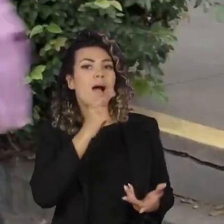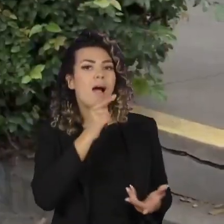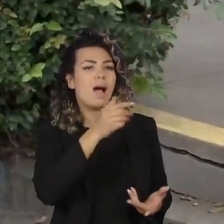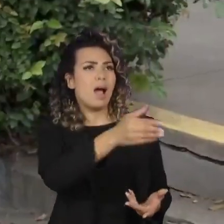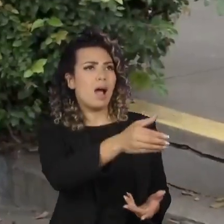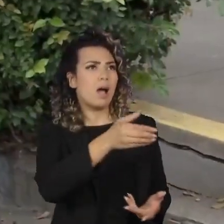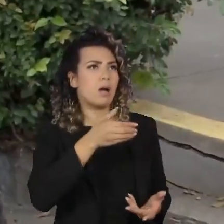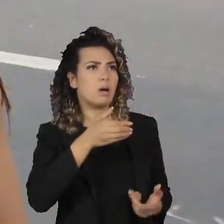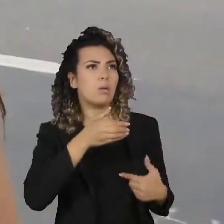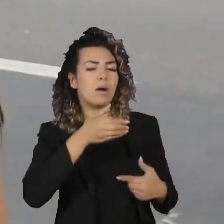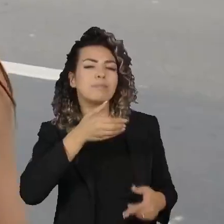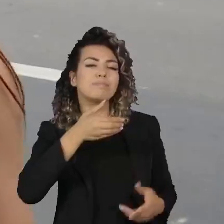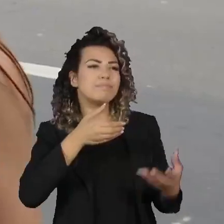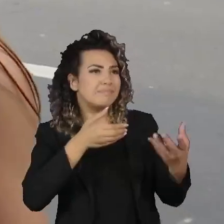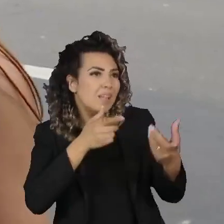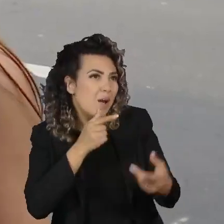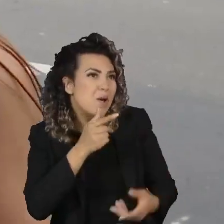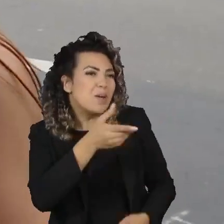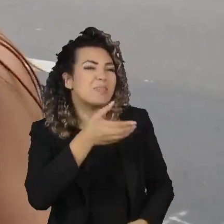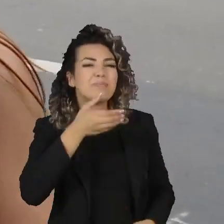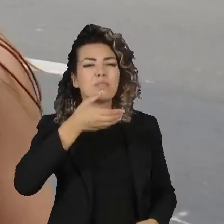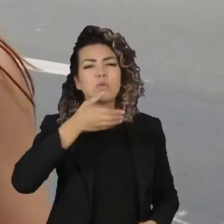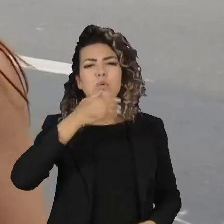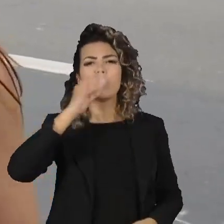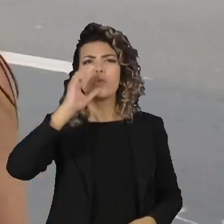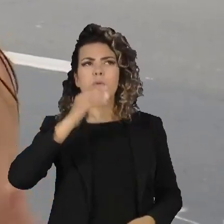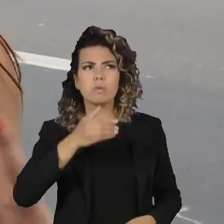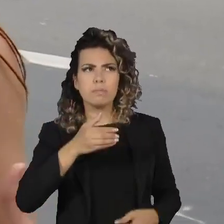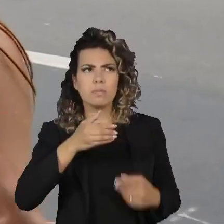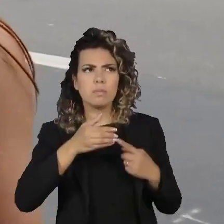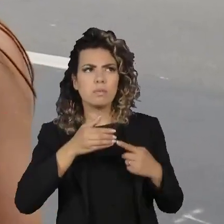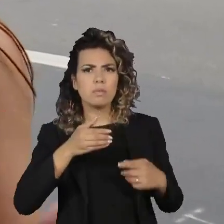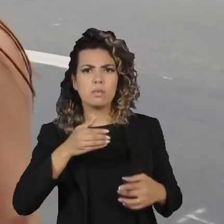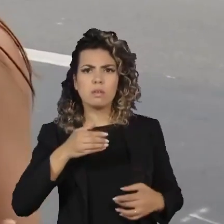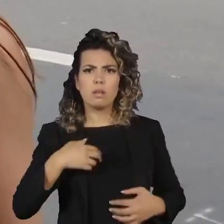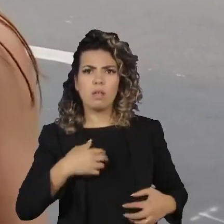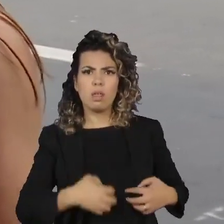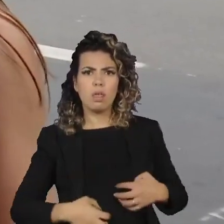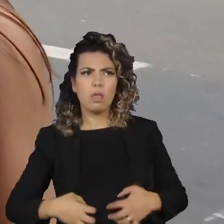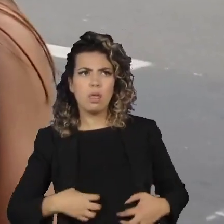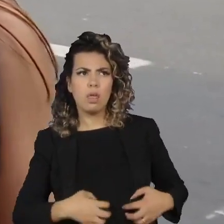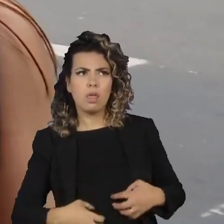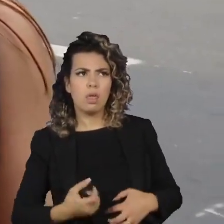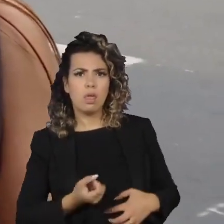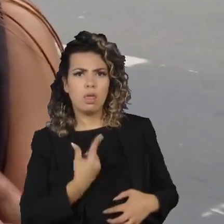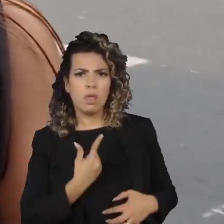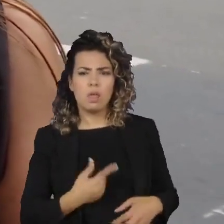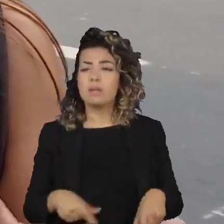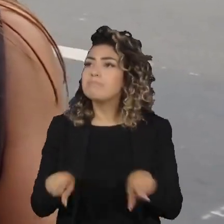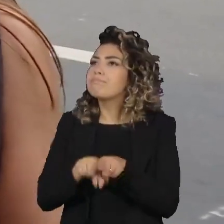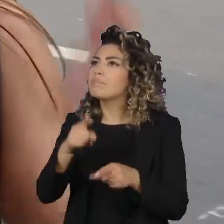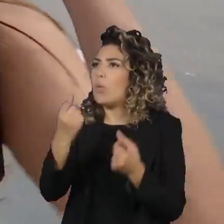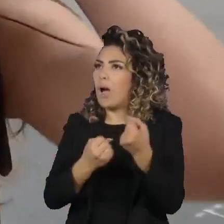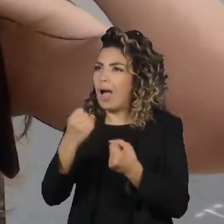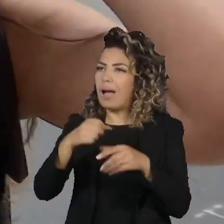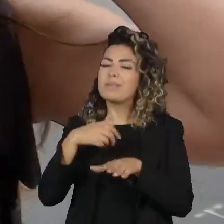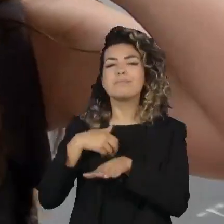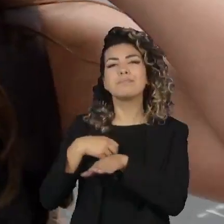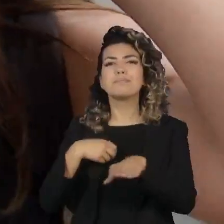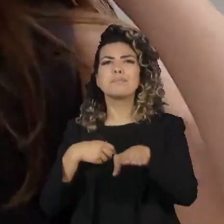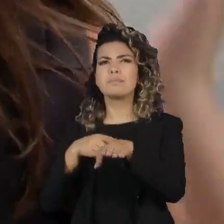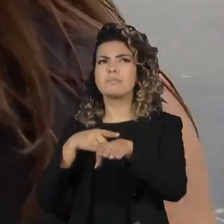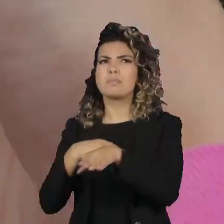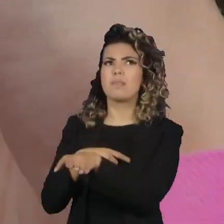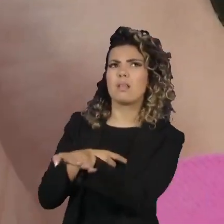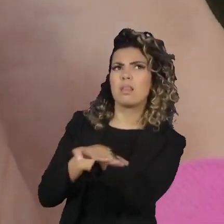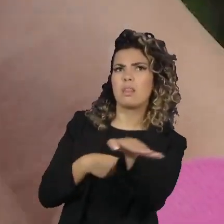água e comecei a passar mal. Mudaram a rota, aí eu fiquei um pouco preocupada, assim, e também já passei por algumas situações